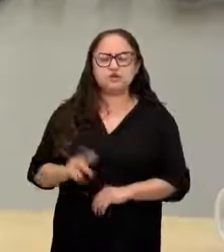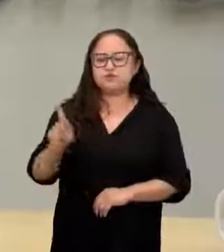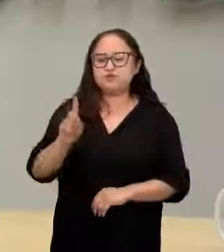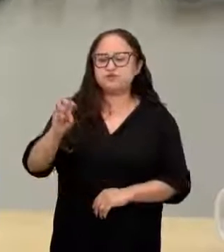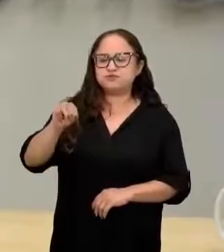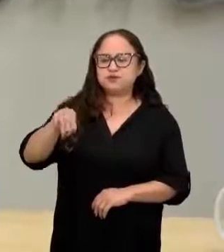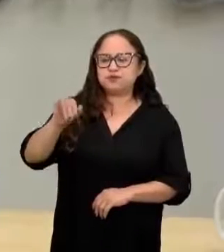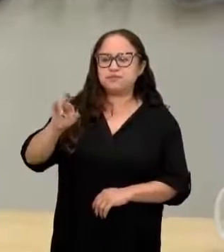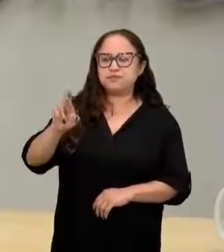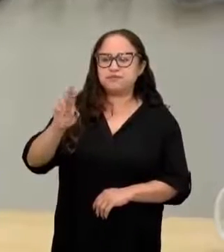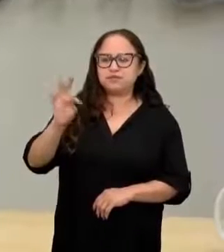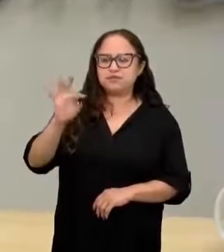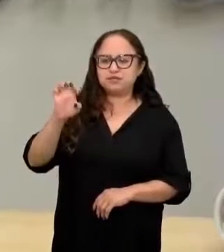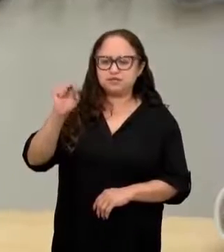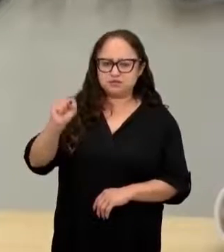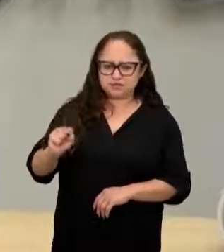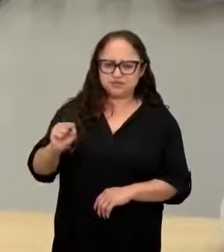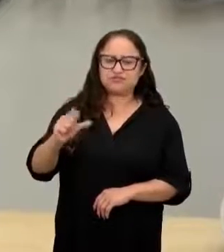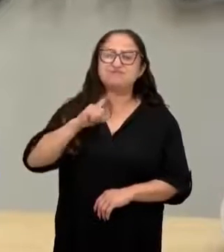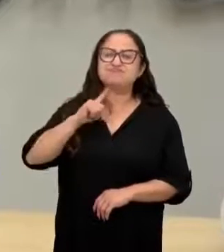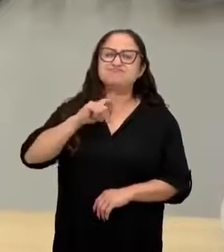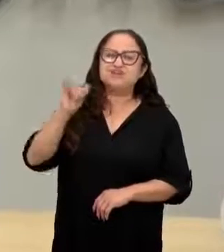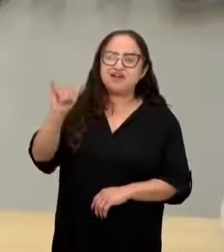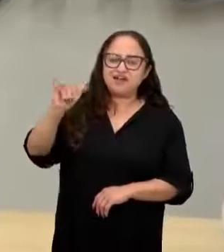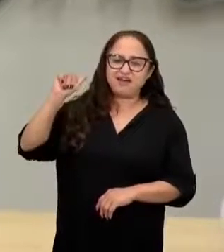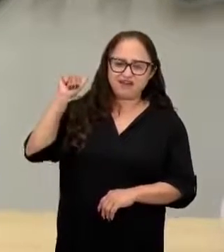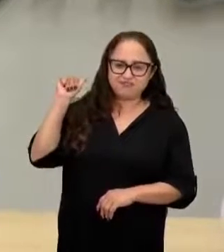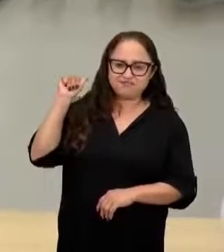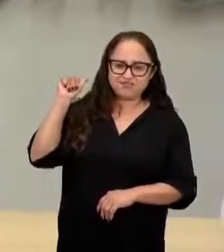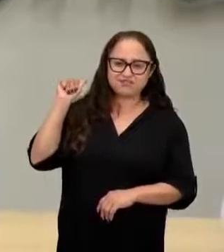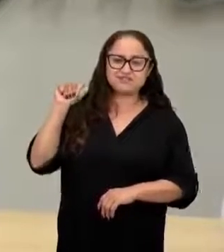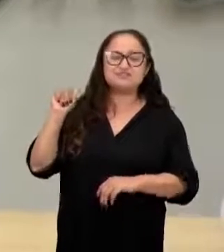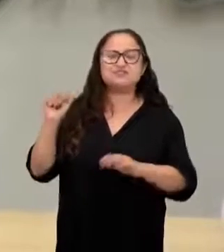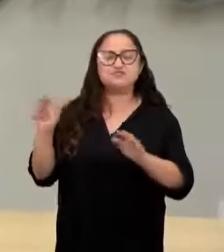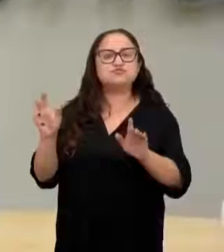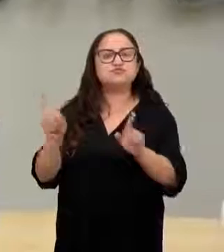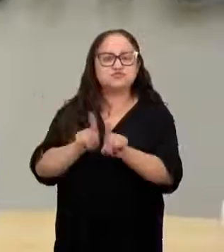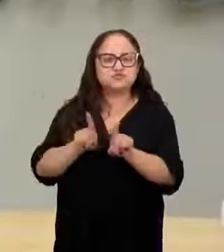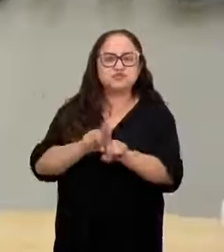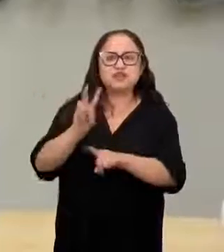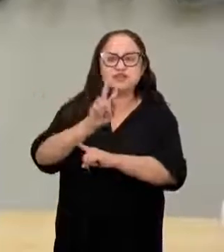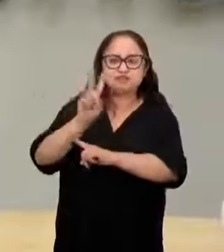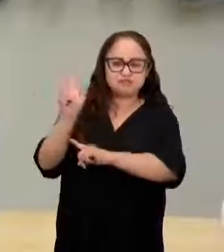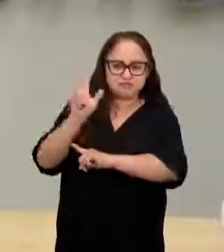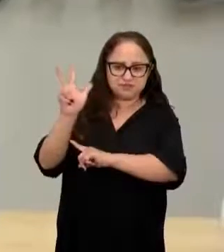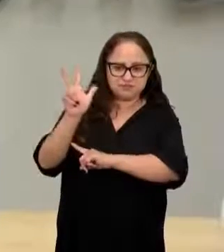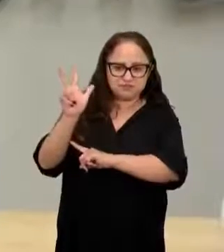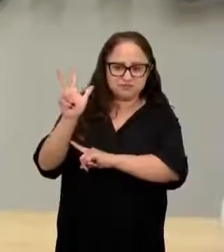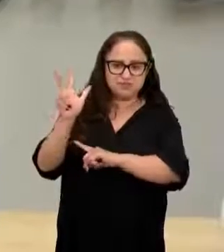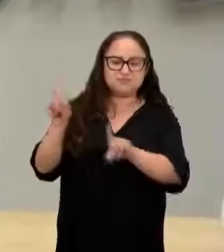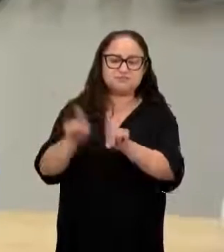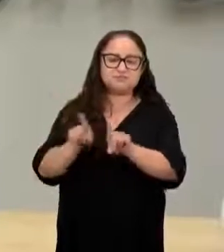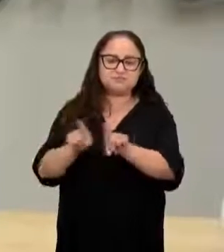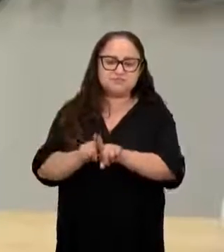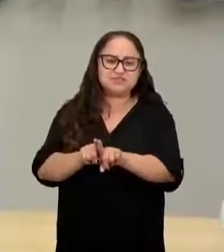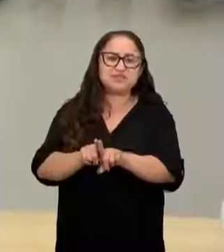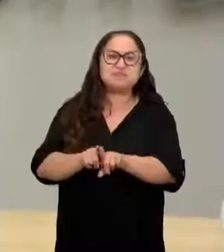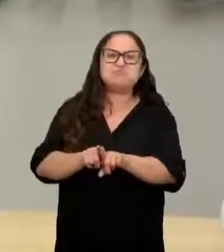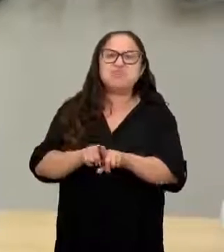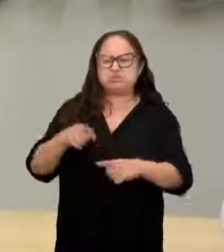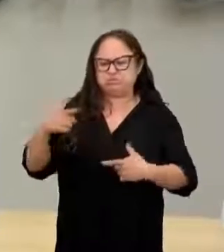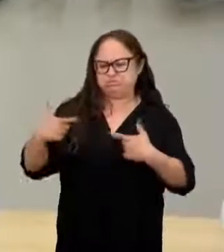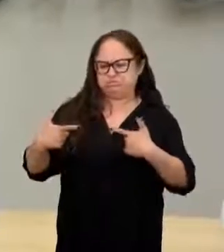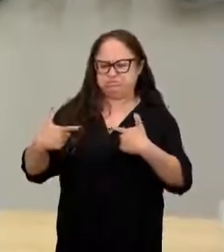fala a tomada do Afeganistão pelos talibãs, a questão do momento político, né, a crise de poderes, Afeganistão, aparece muito Afeganistão